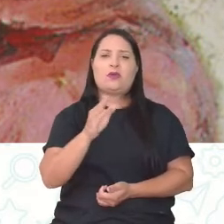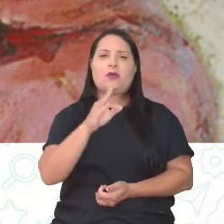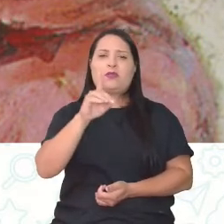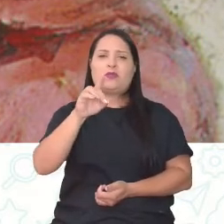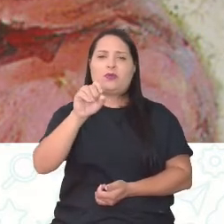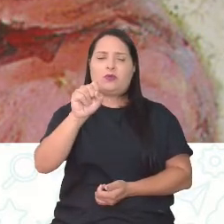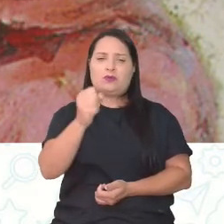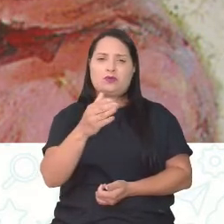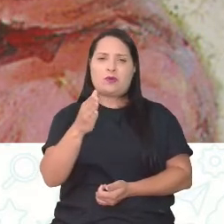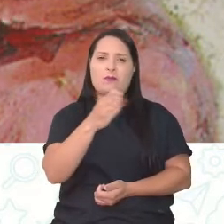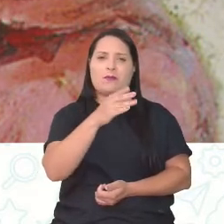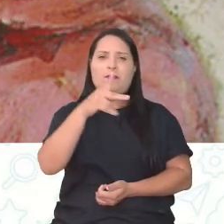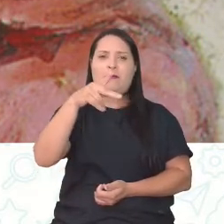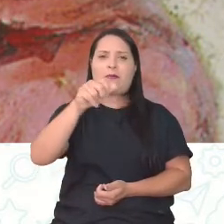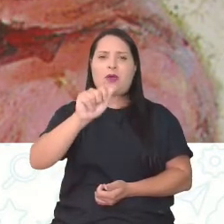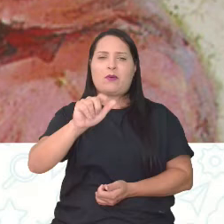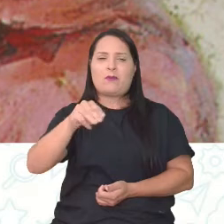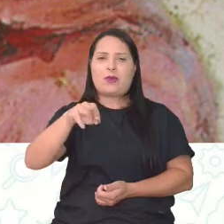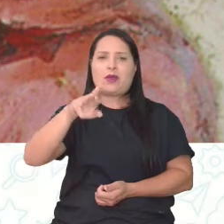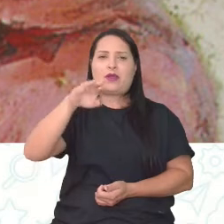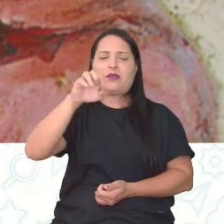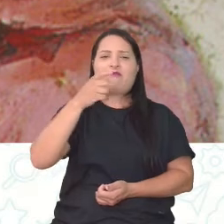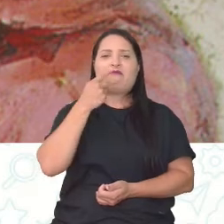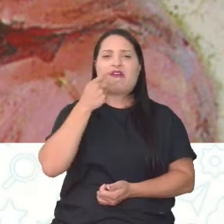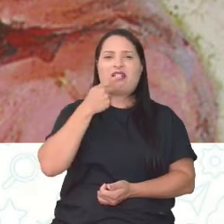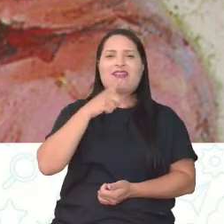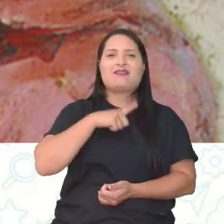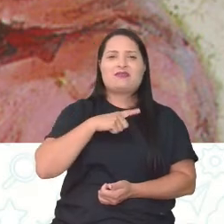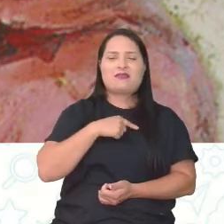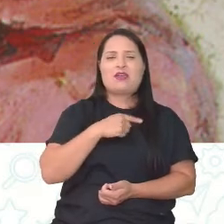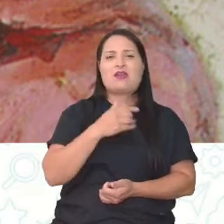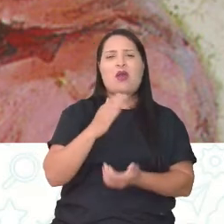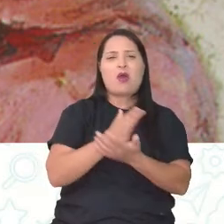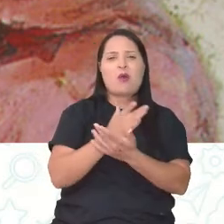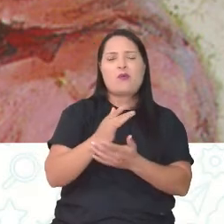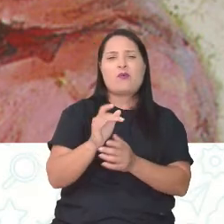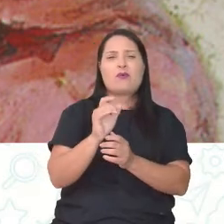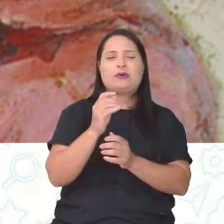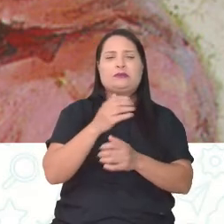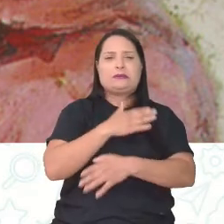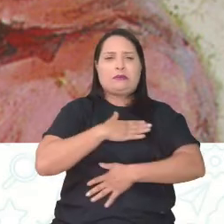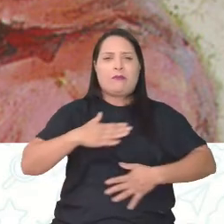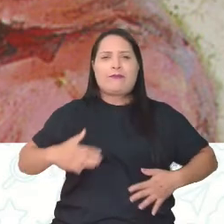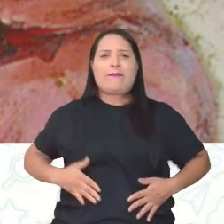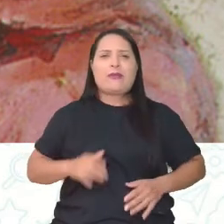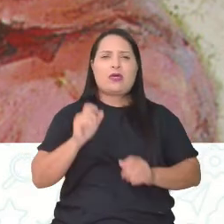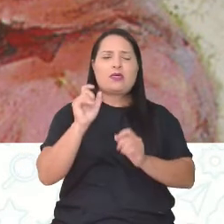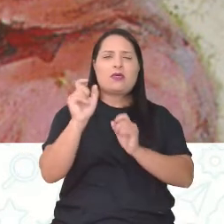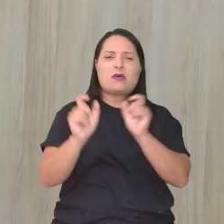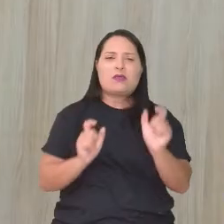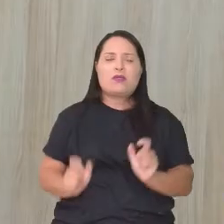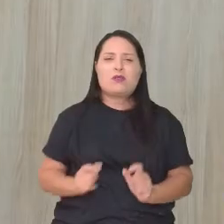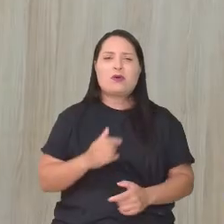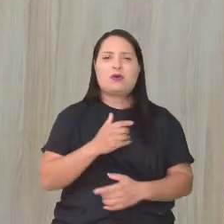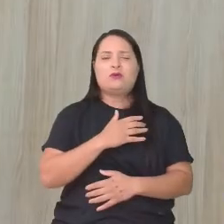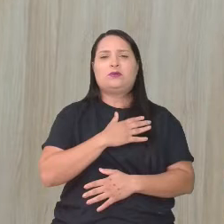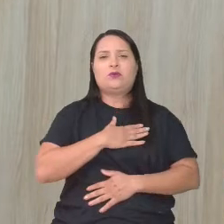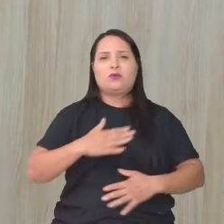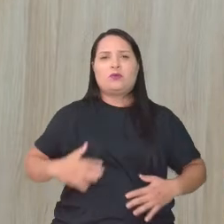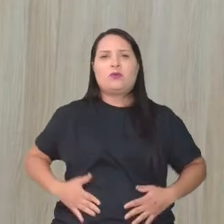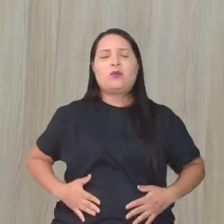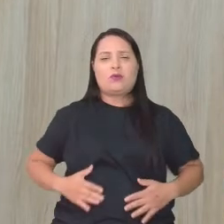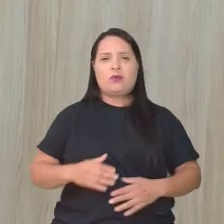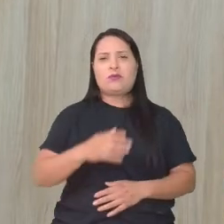registram, indicam que aí tem restos mortais aí de Zumbi dos Palmares. Inclusive, né, lá tem um monumento, né?